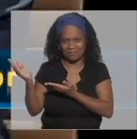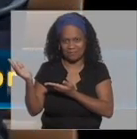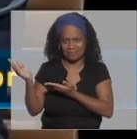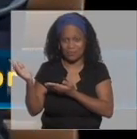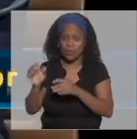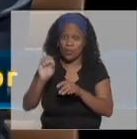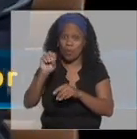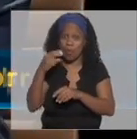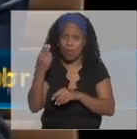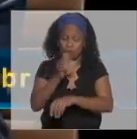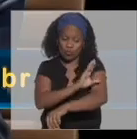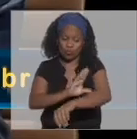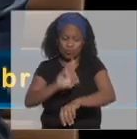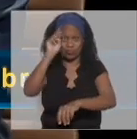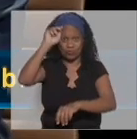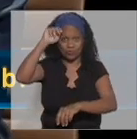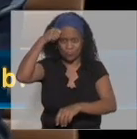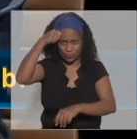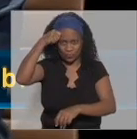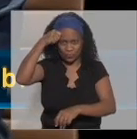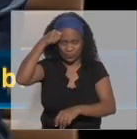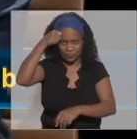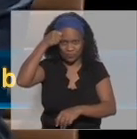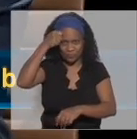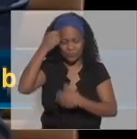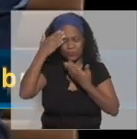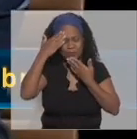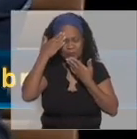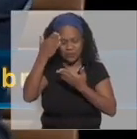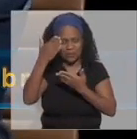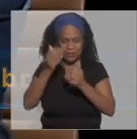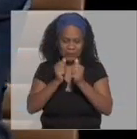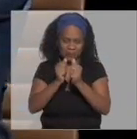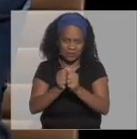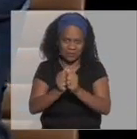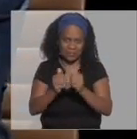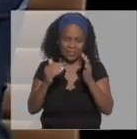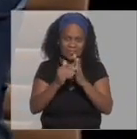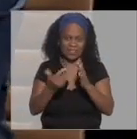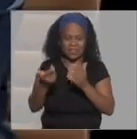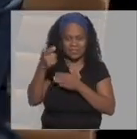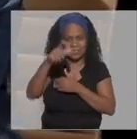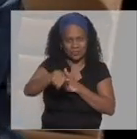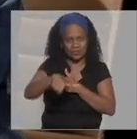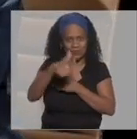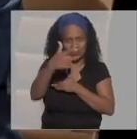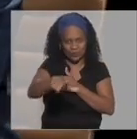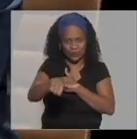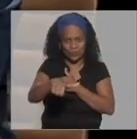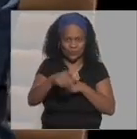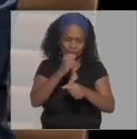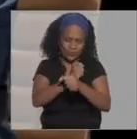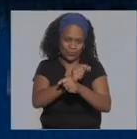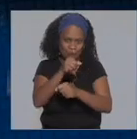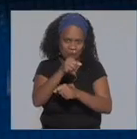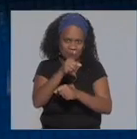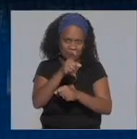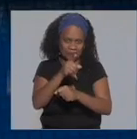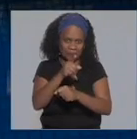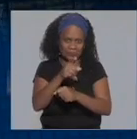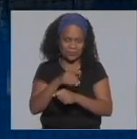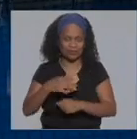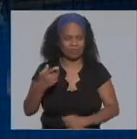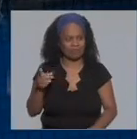jb.com.br oculte ponto com.br obrigado pela companhia e até o próximo encontro eu espero